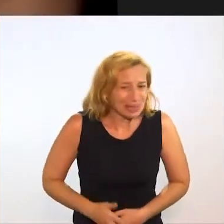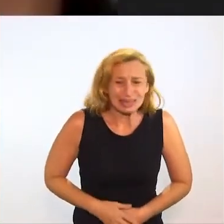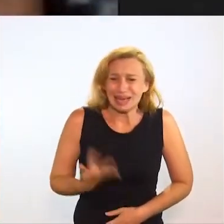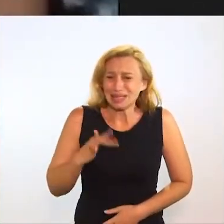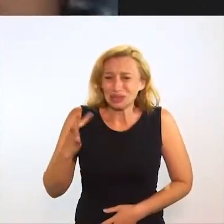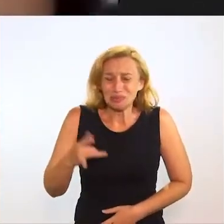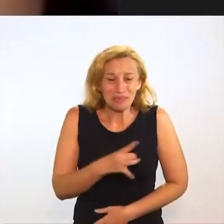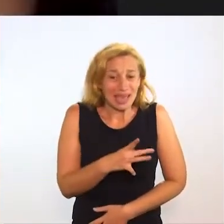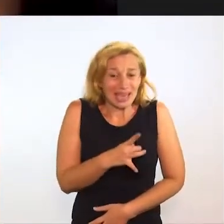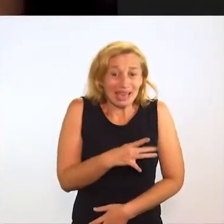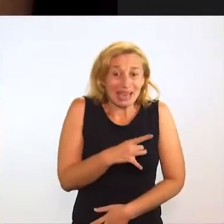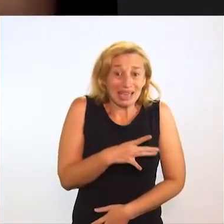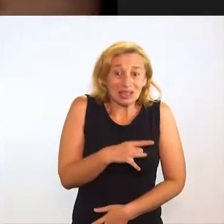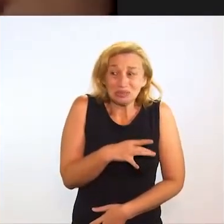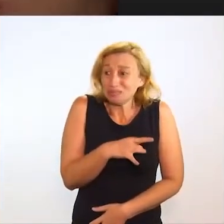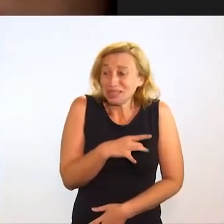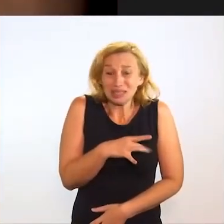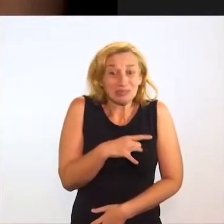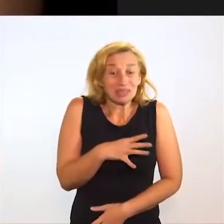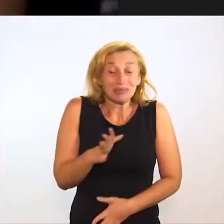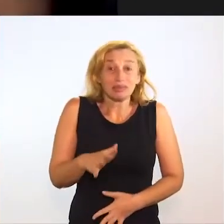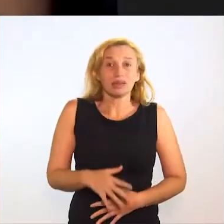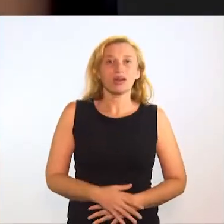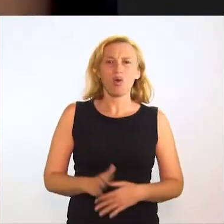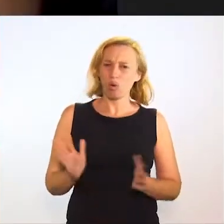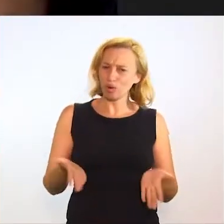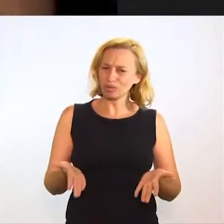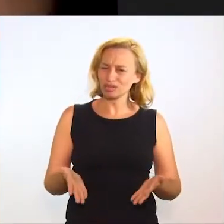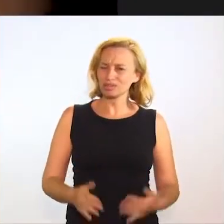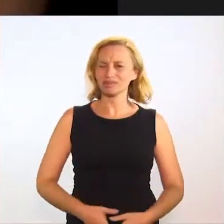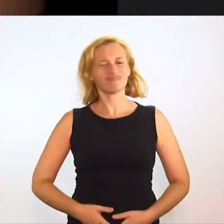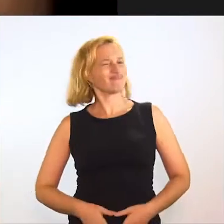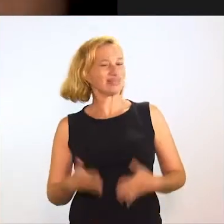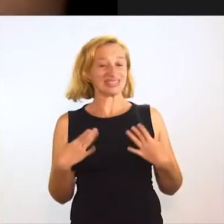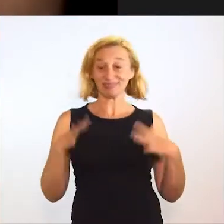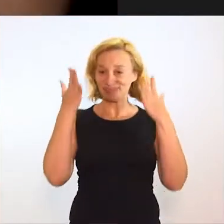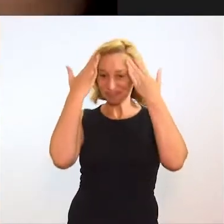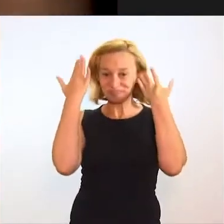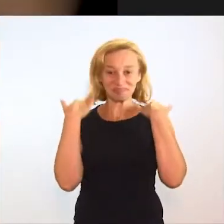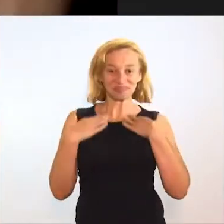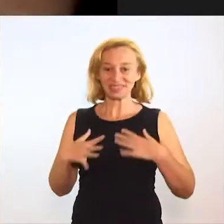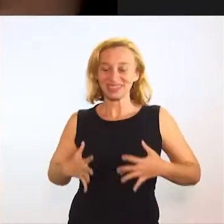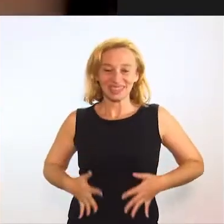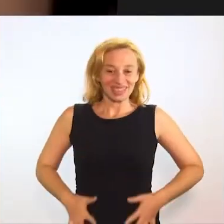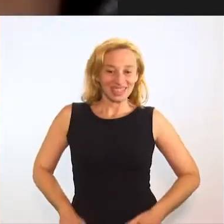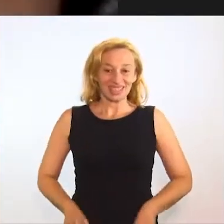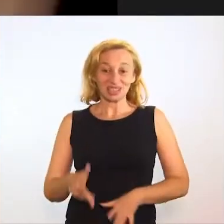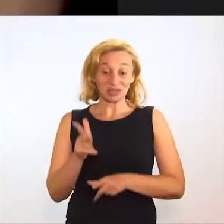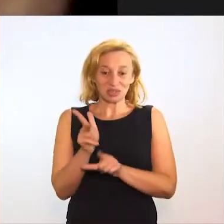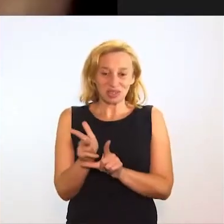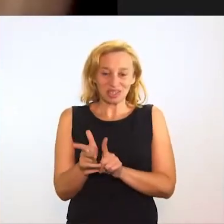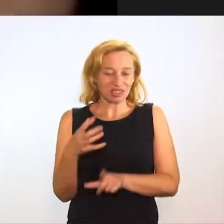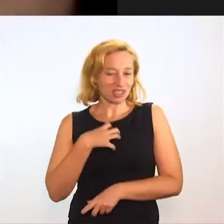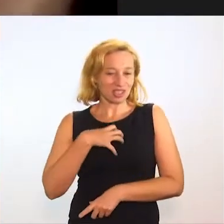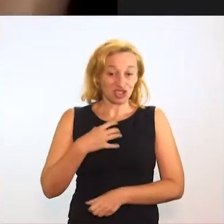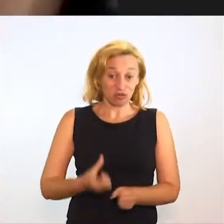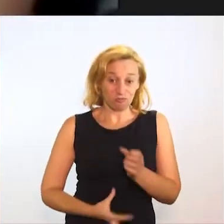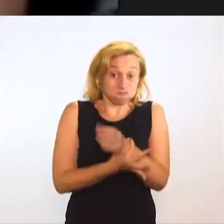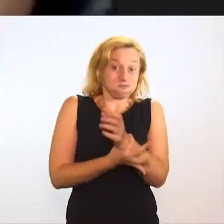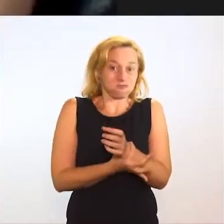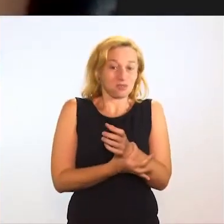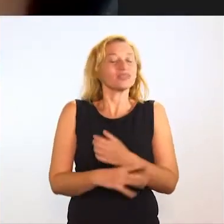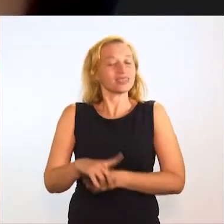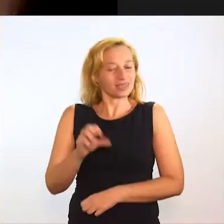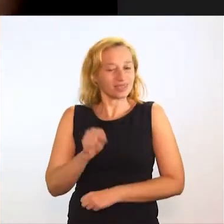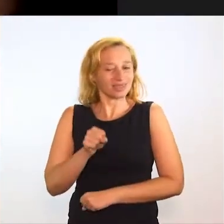de barriga, ai, um medo, uma paura. Tá. Hoje a gente já se arruma, né, para a live, tá todo mundo se